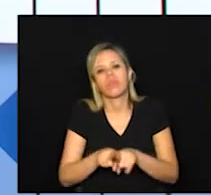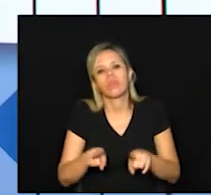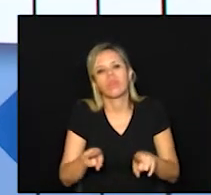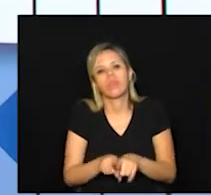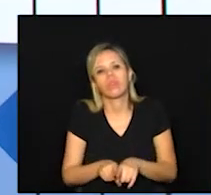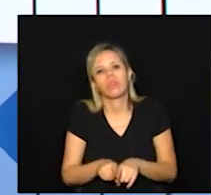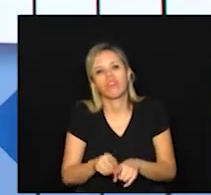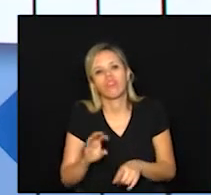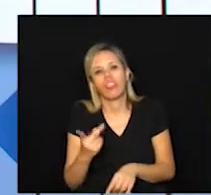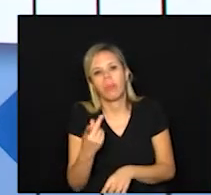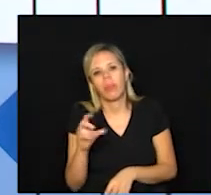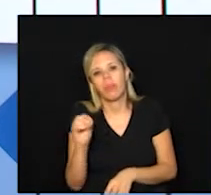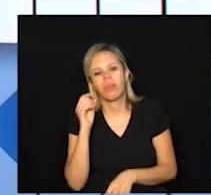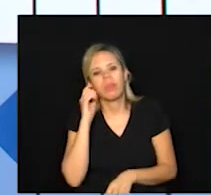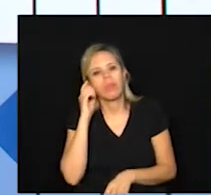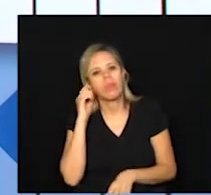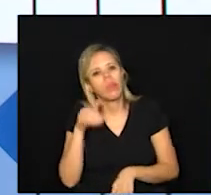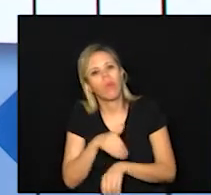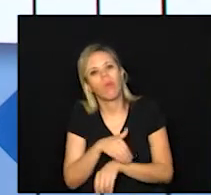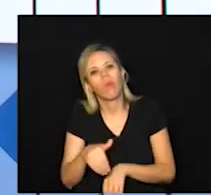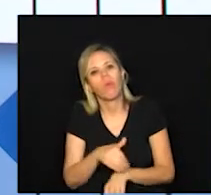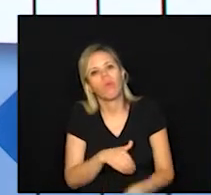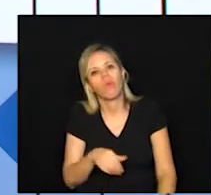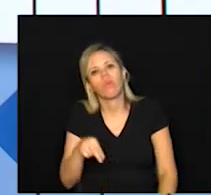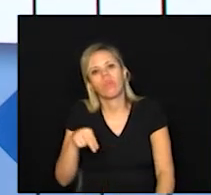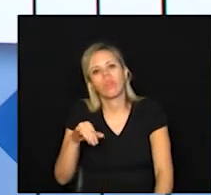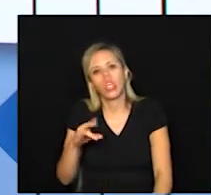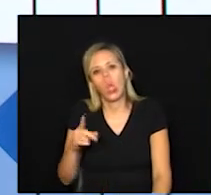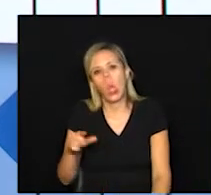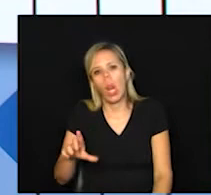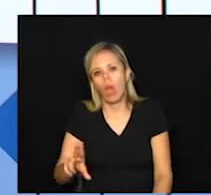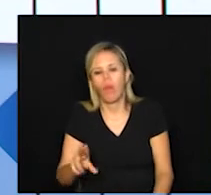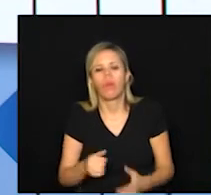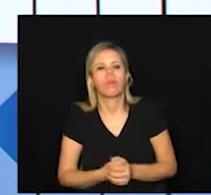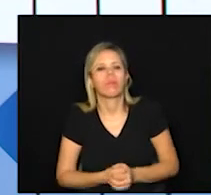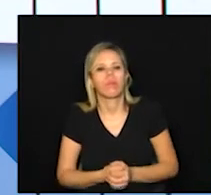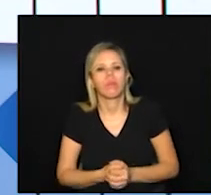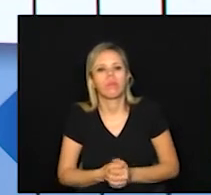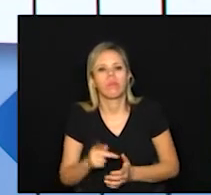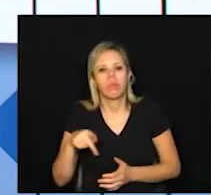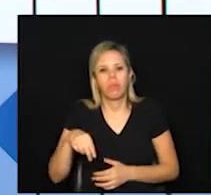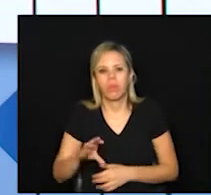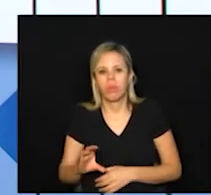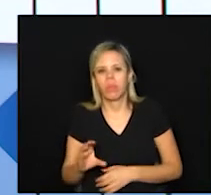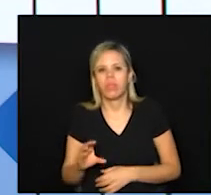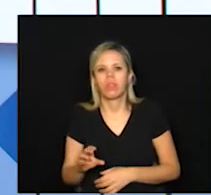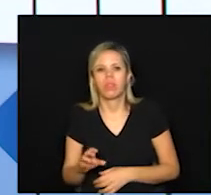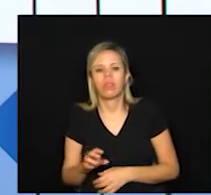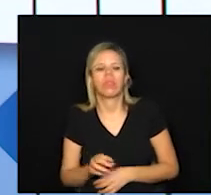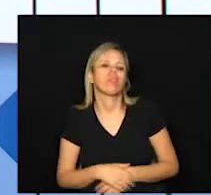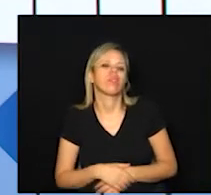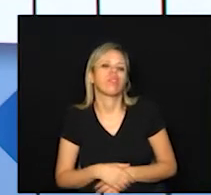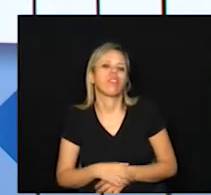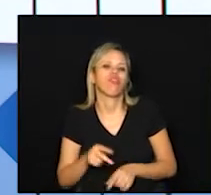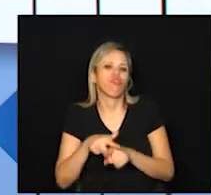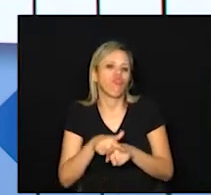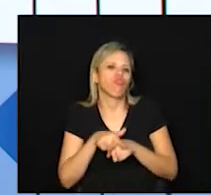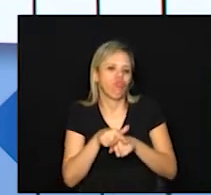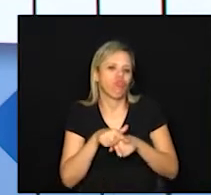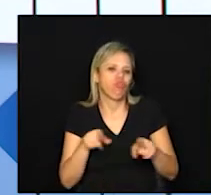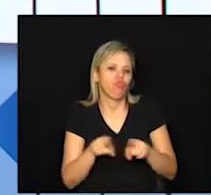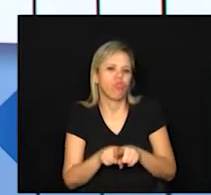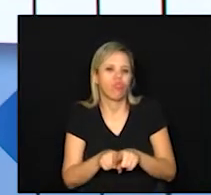Jardim Chapadão, arruamento Nicolau Ceroni e PMC Jockey Clube e parte do